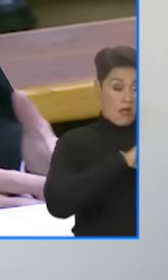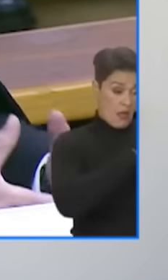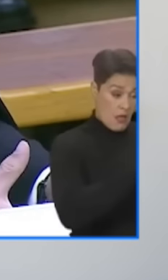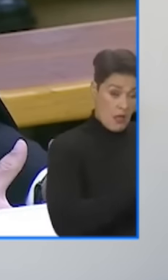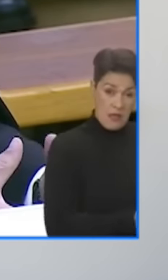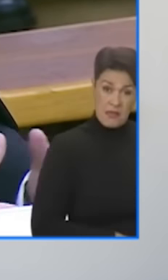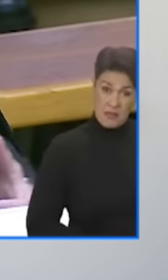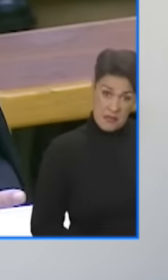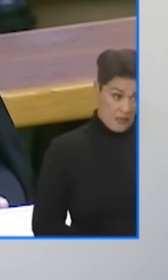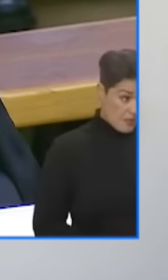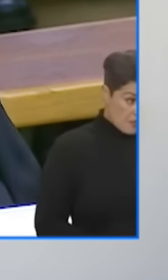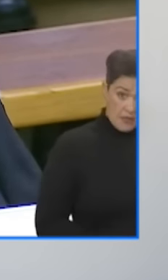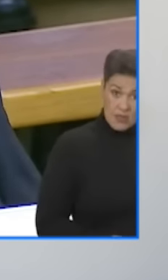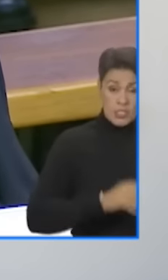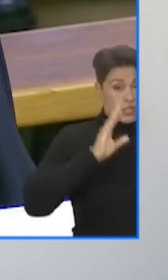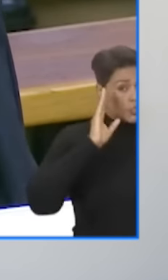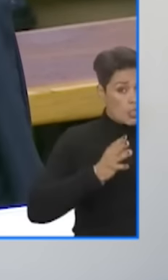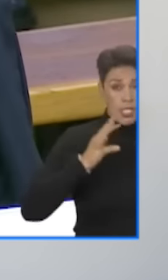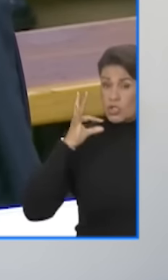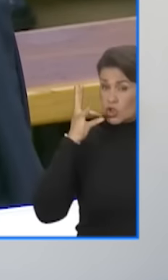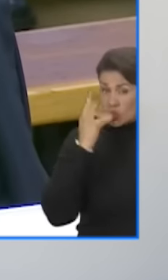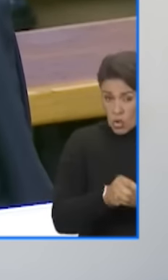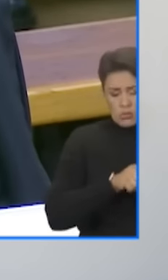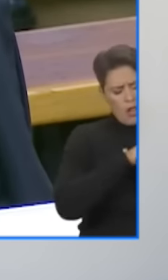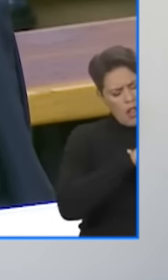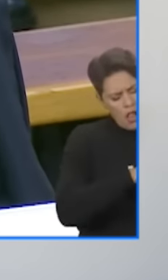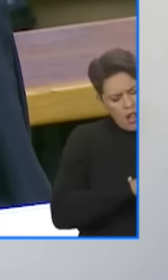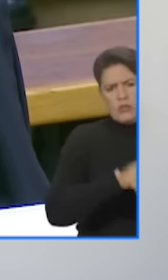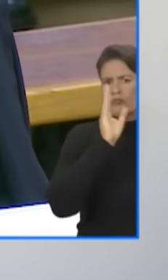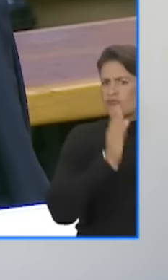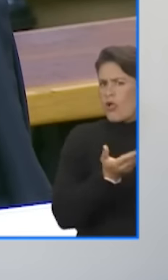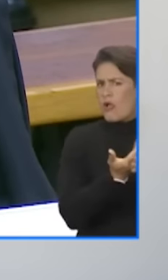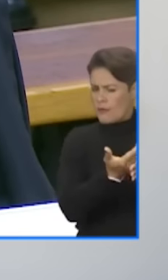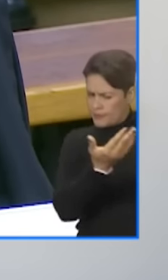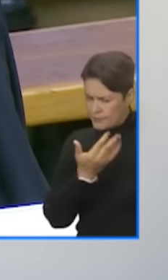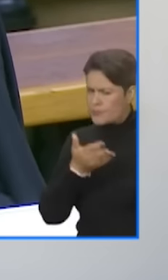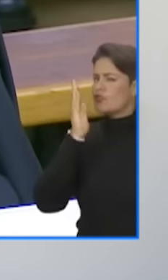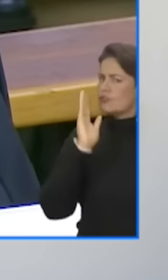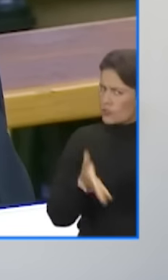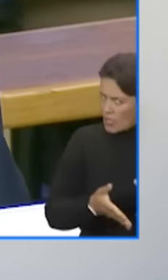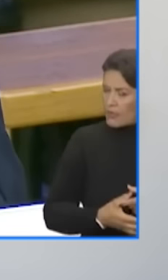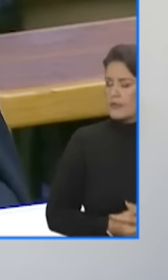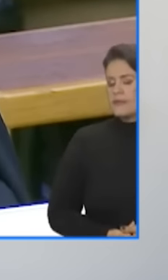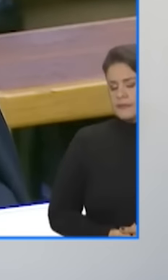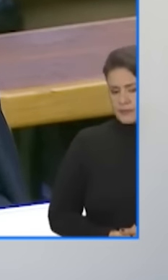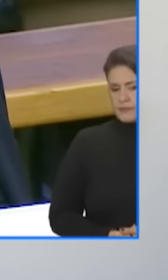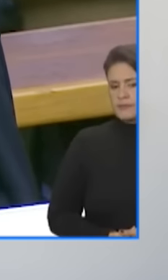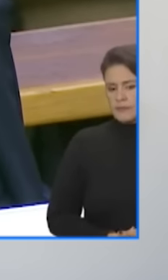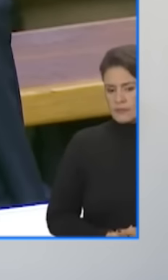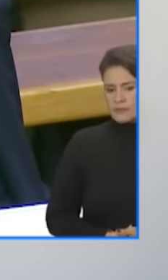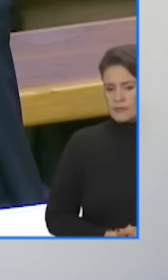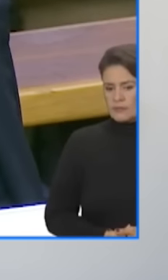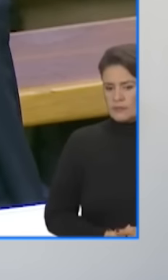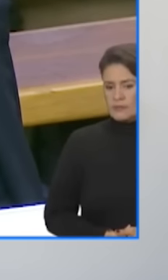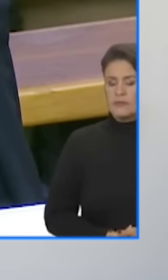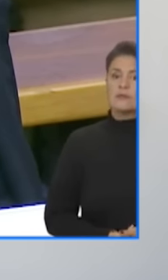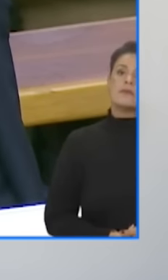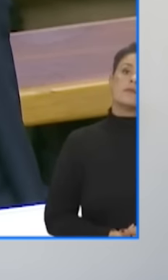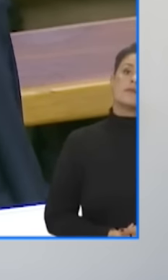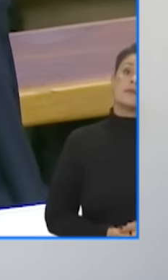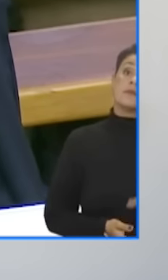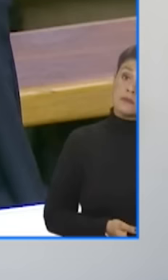quis colocar em pauta impeachments de ministros do Supremo Tribunal Federal. Isso vai voltar à tona agora. Só que eles não estão